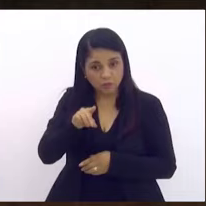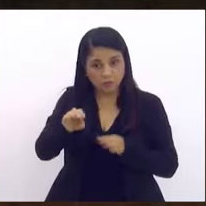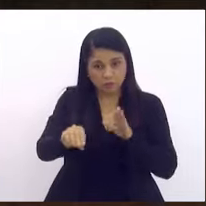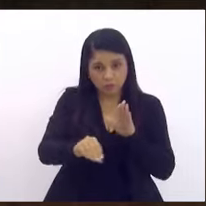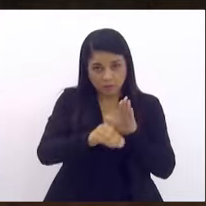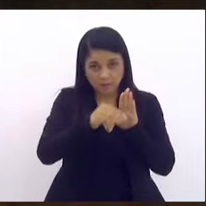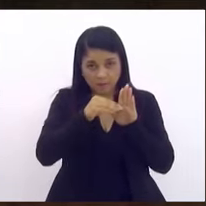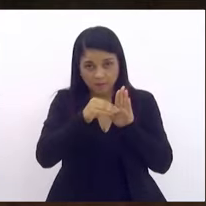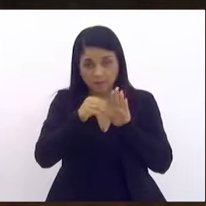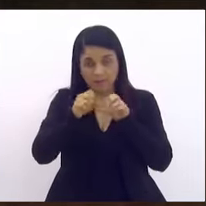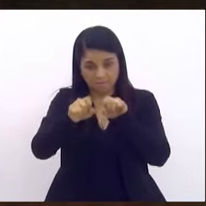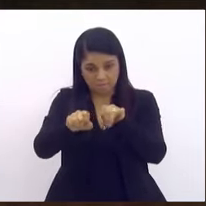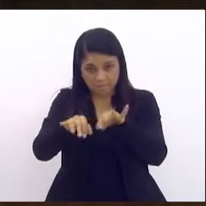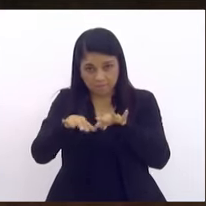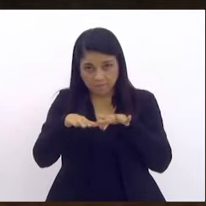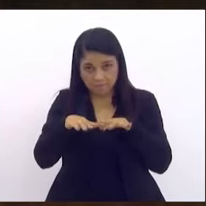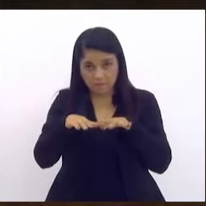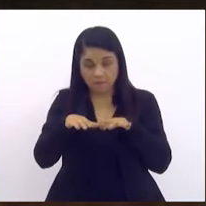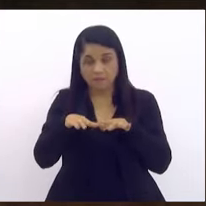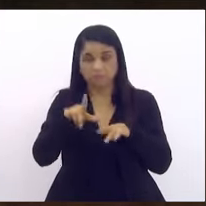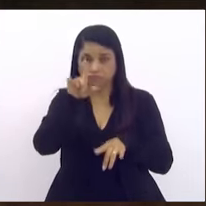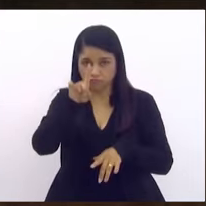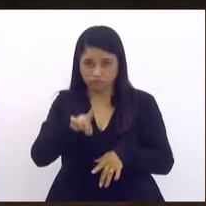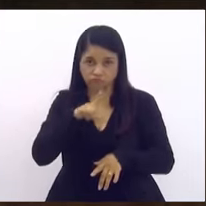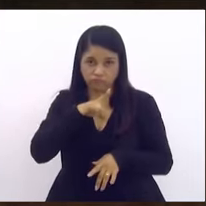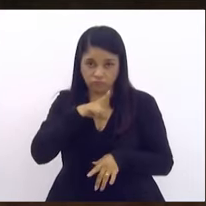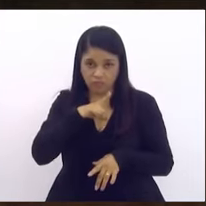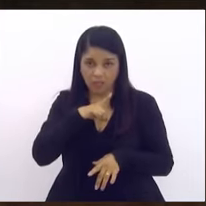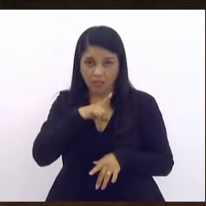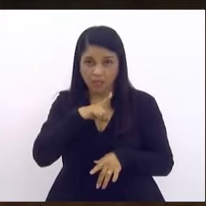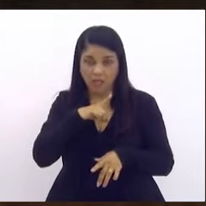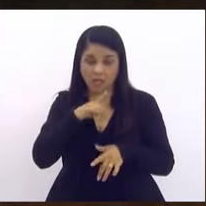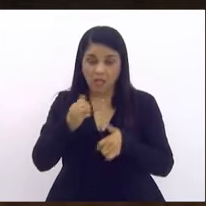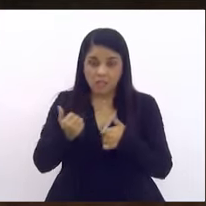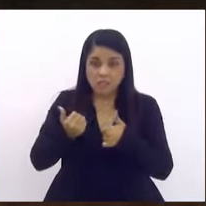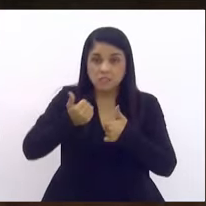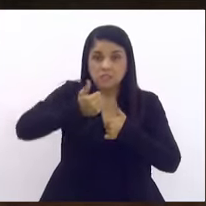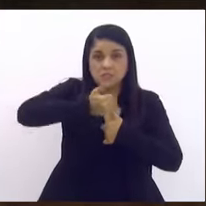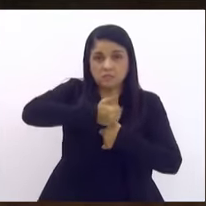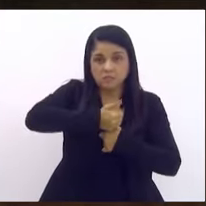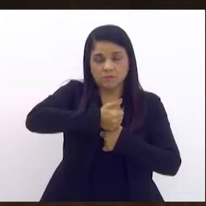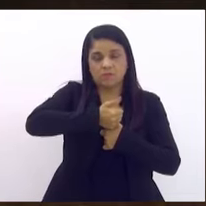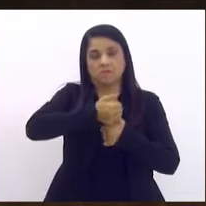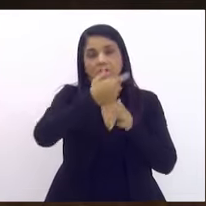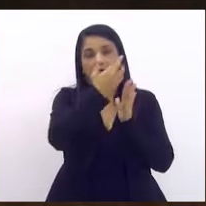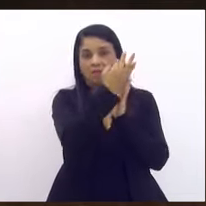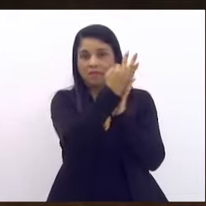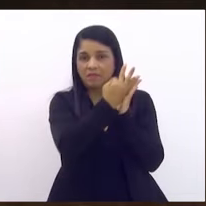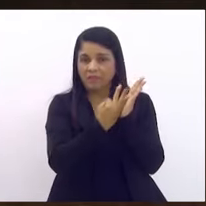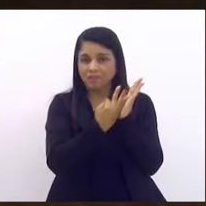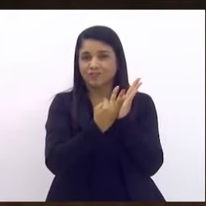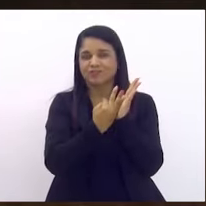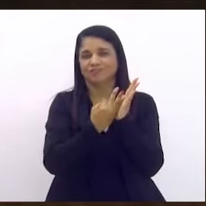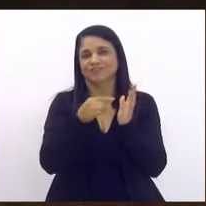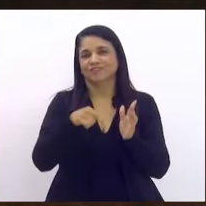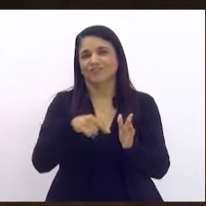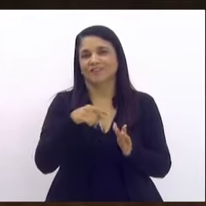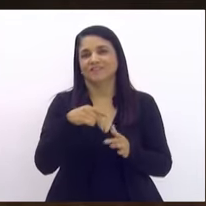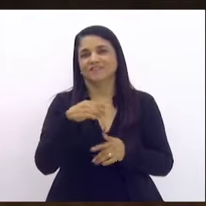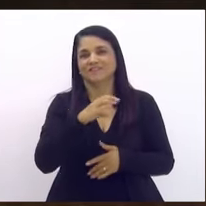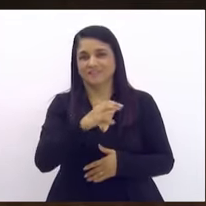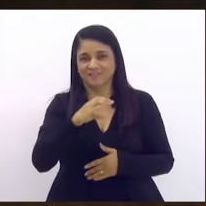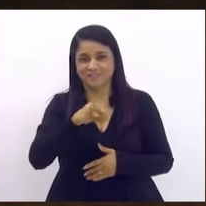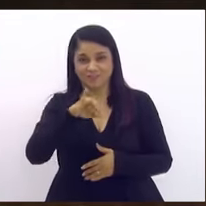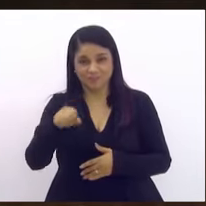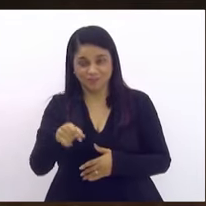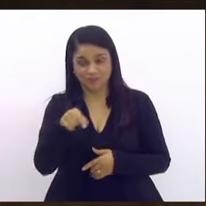plenário eles passam a fazê-lo em cima da da nova redação da ccj e muitas vezes as emendas que os